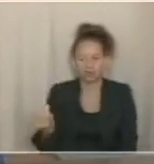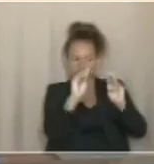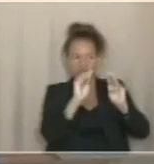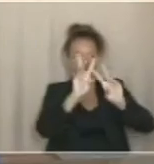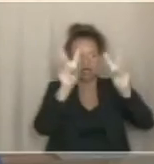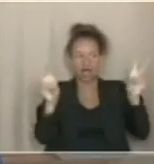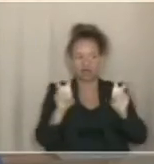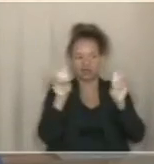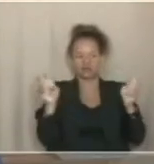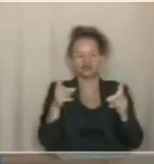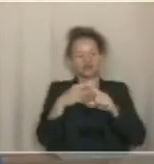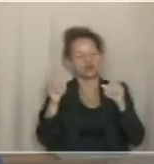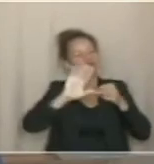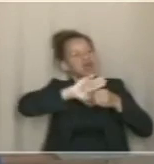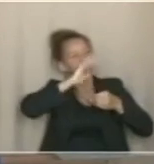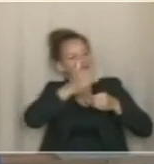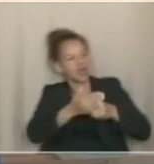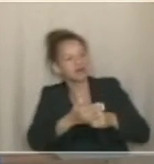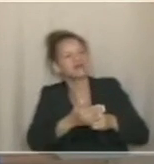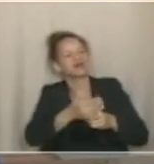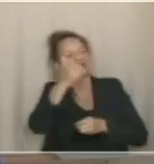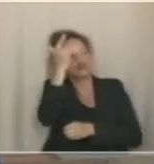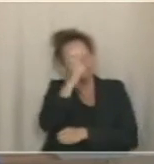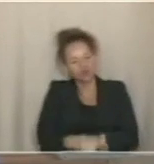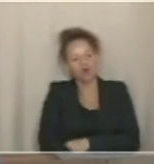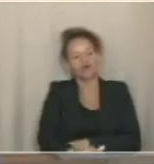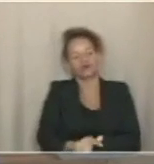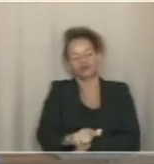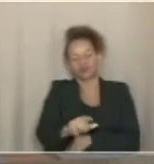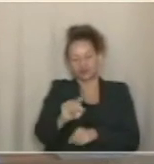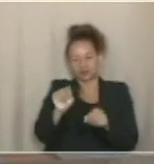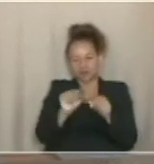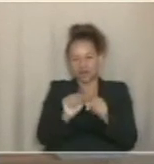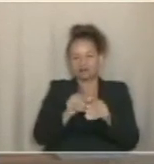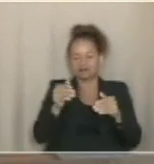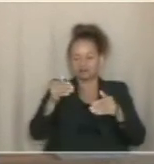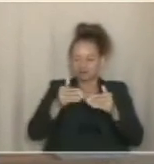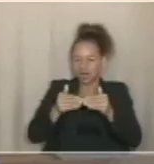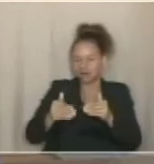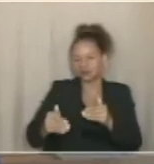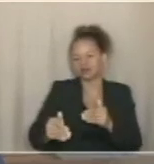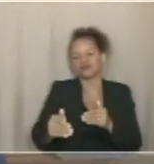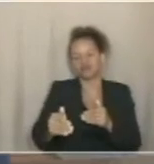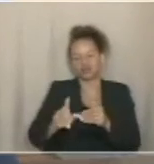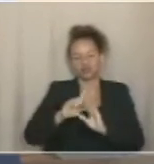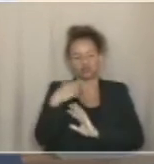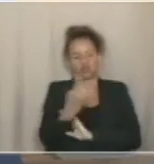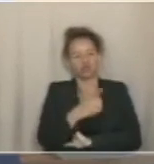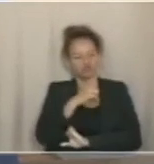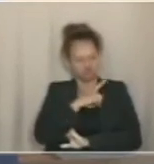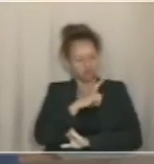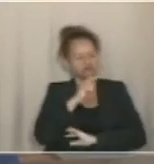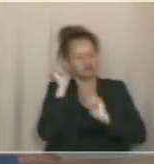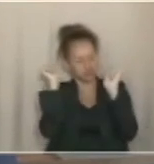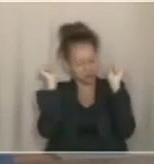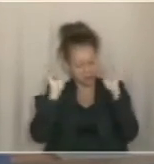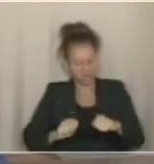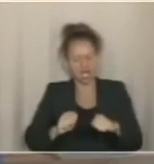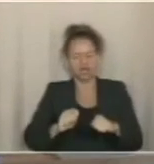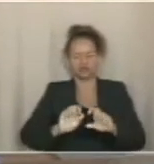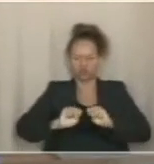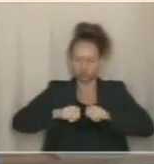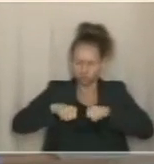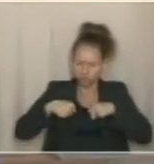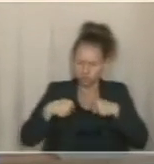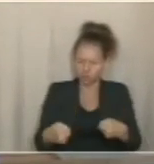vida. Então essa Câmara, mais uma vez, está sendo vanguardista, está partindo na frente. Nós temos que potencializar os nossos